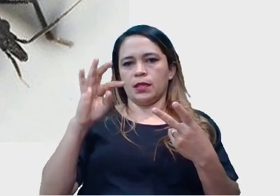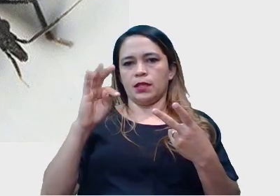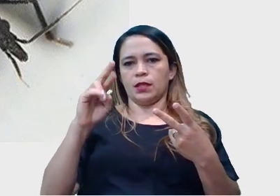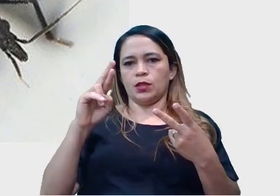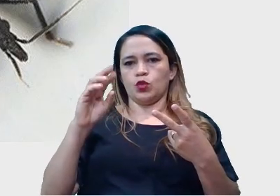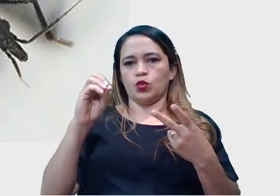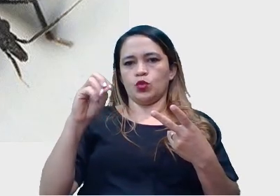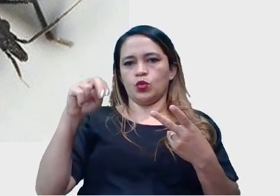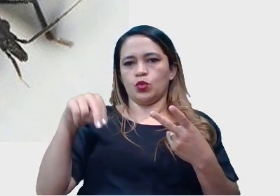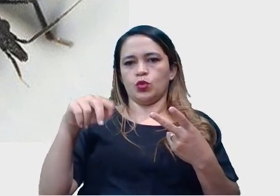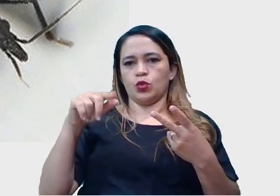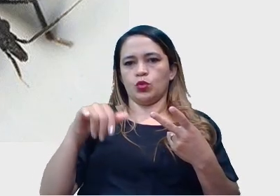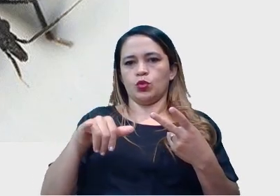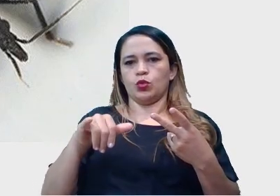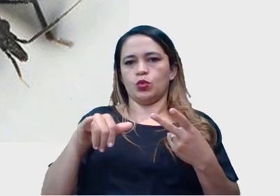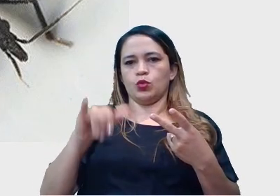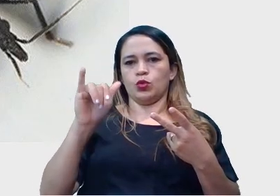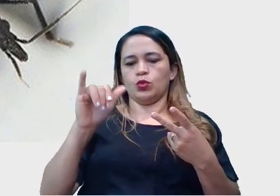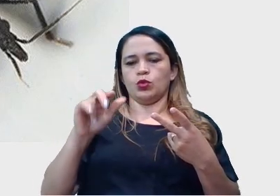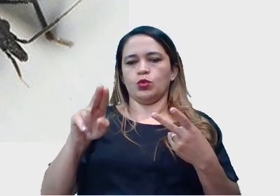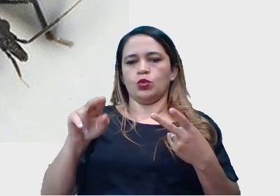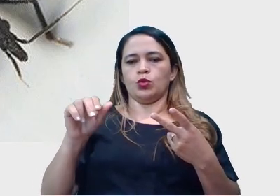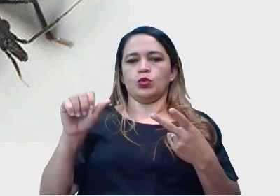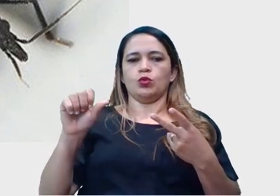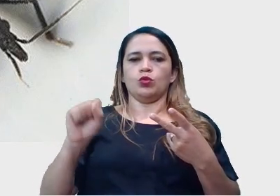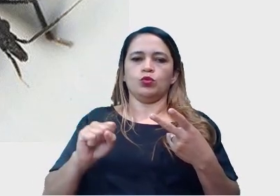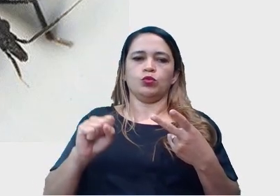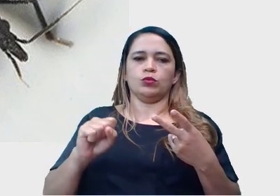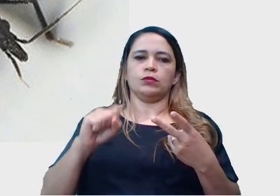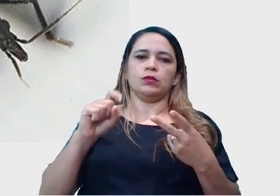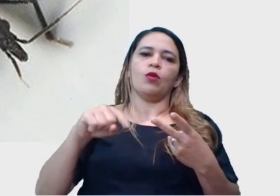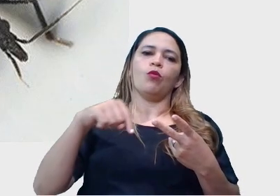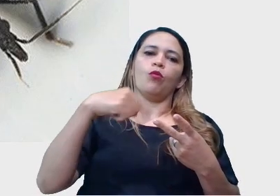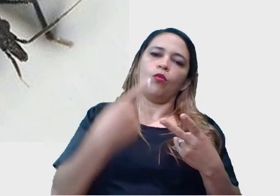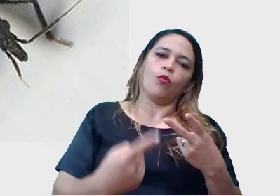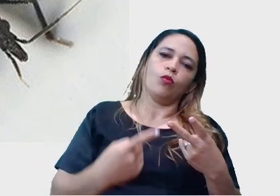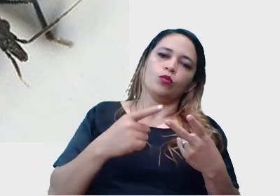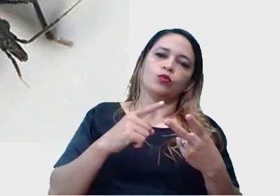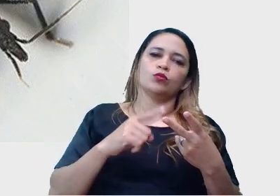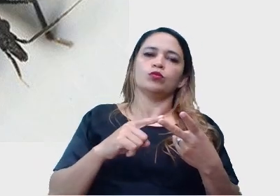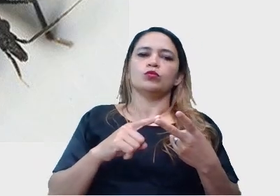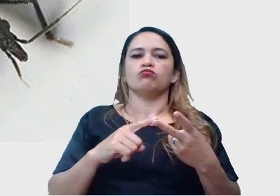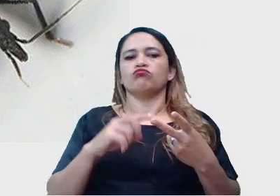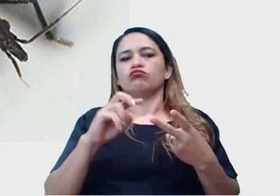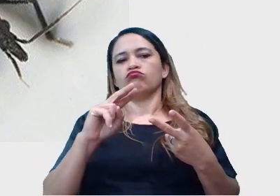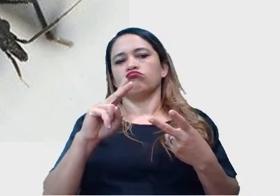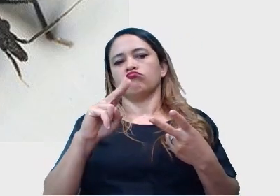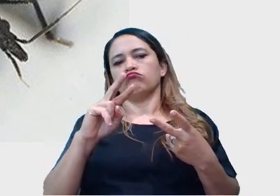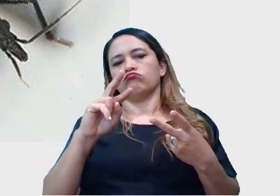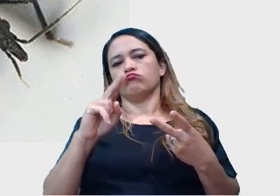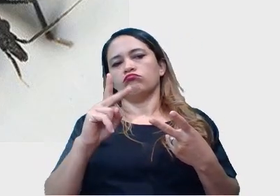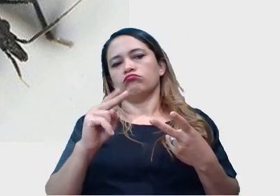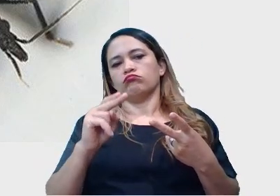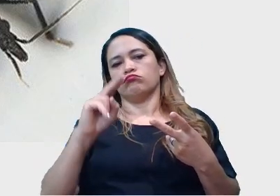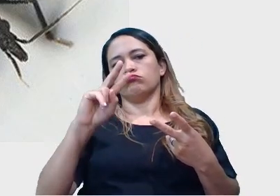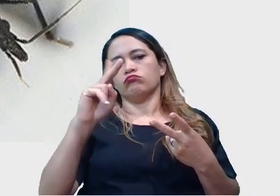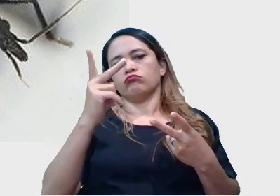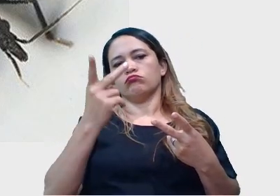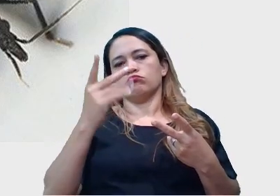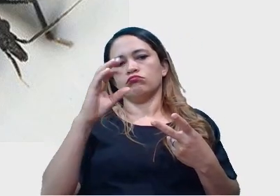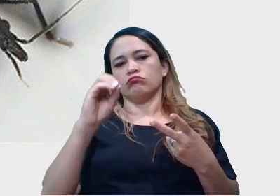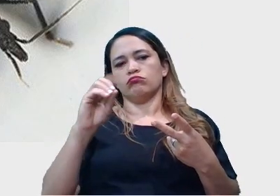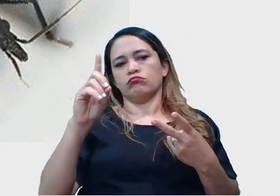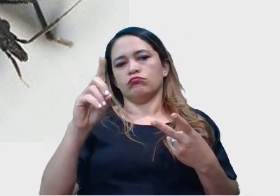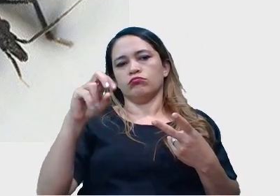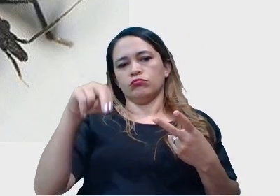Panstrongylus. Tem esse carinha que é chamado de Rhodnius, que são outros tipos de barbeiro que podem também transmitir o